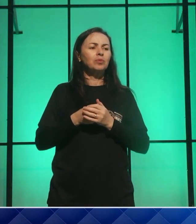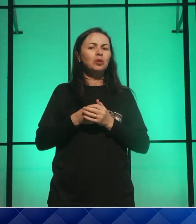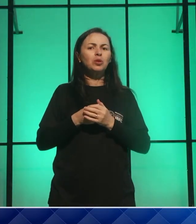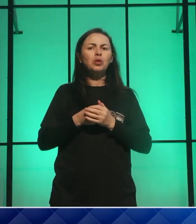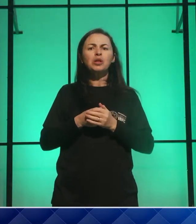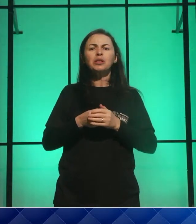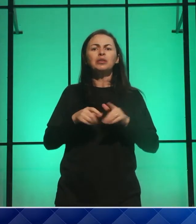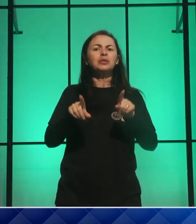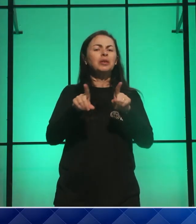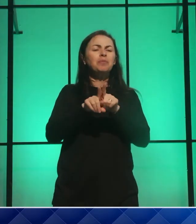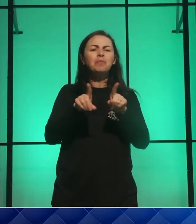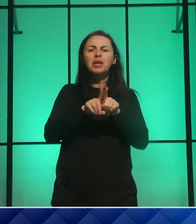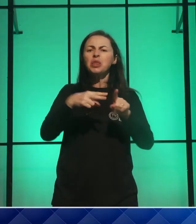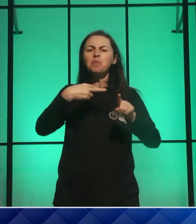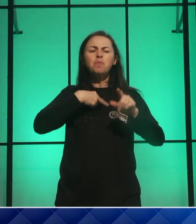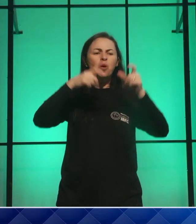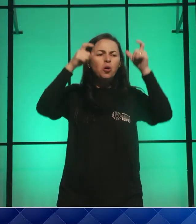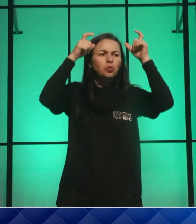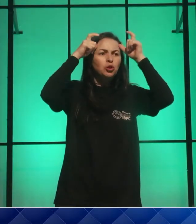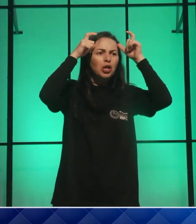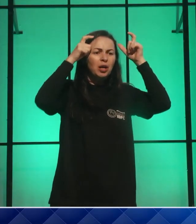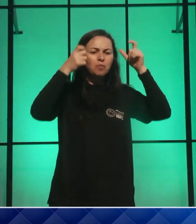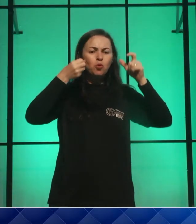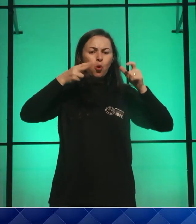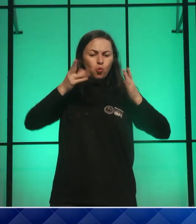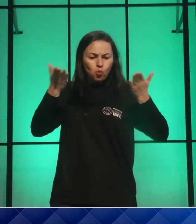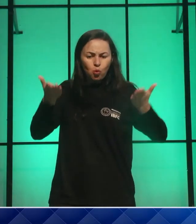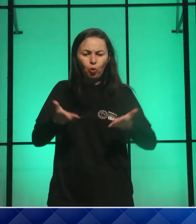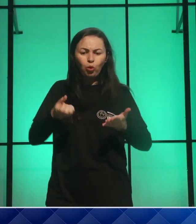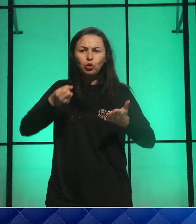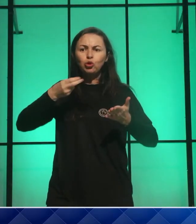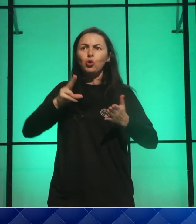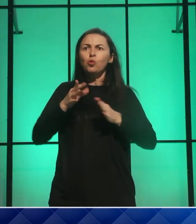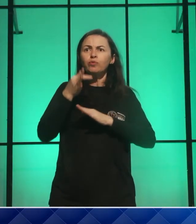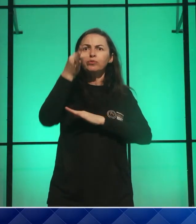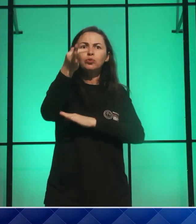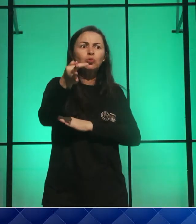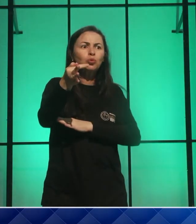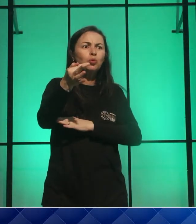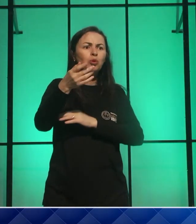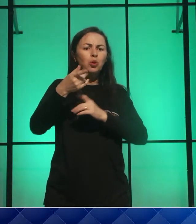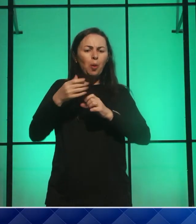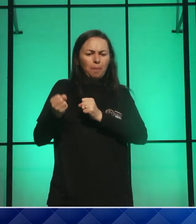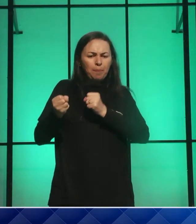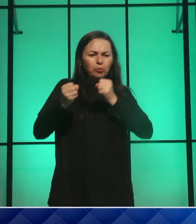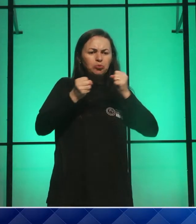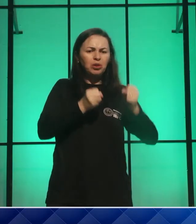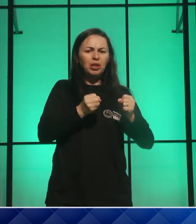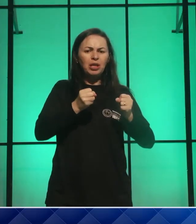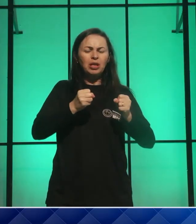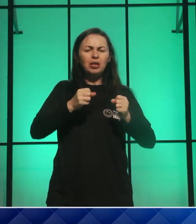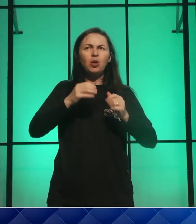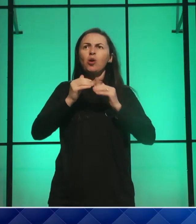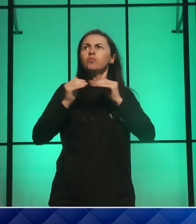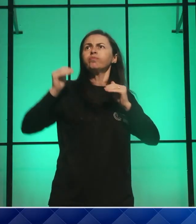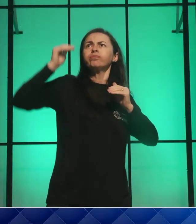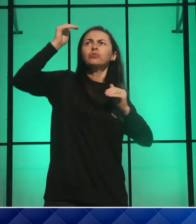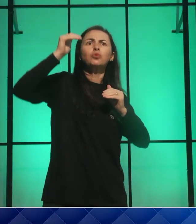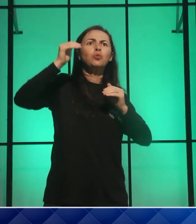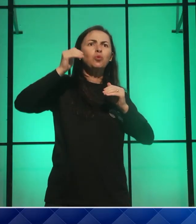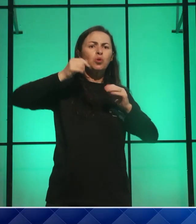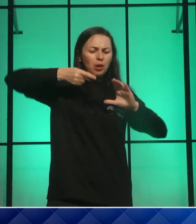nem os demônios, nem o presente, nem o futuro, nem poderes, nem altura,